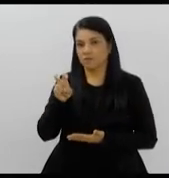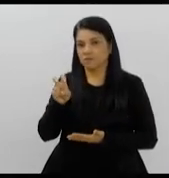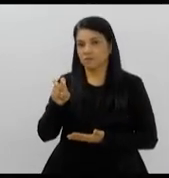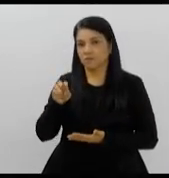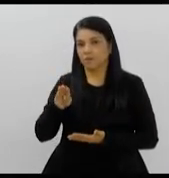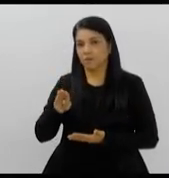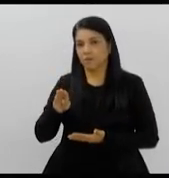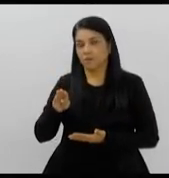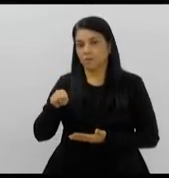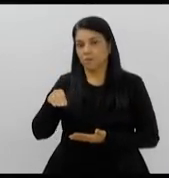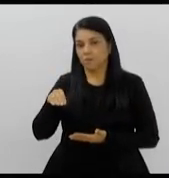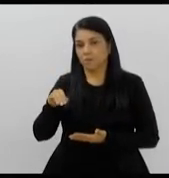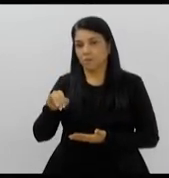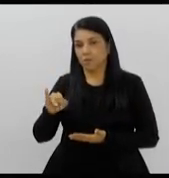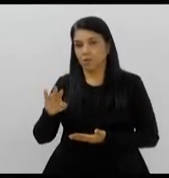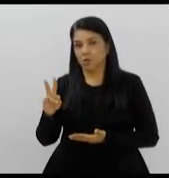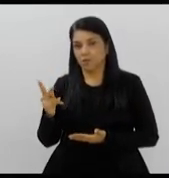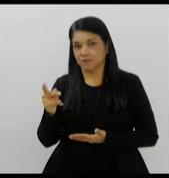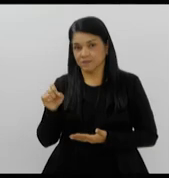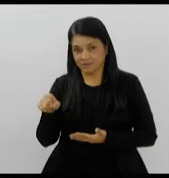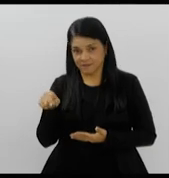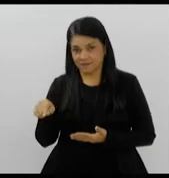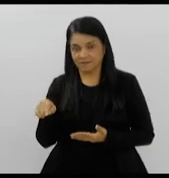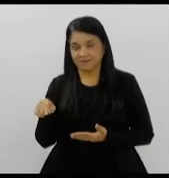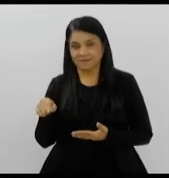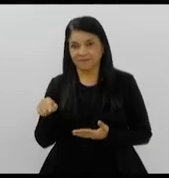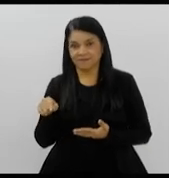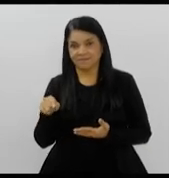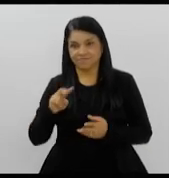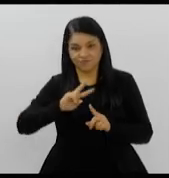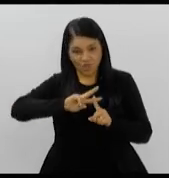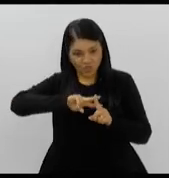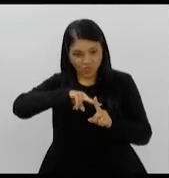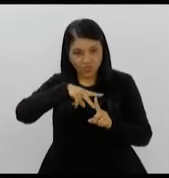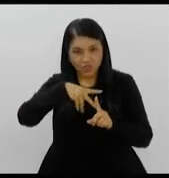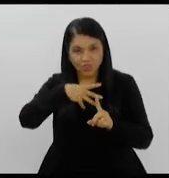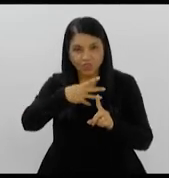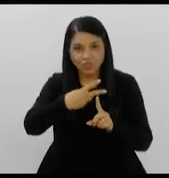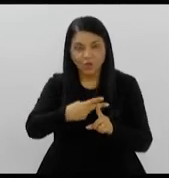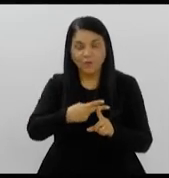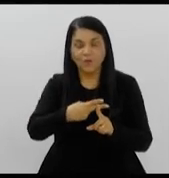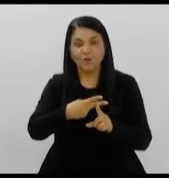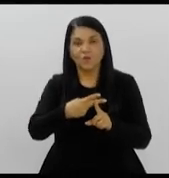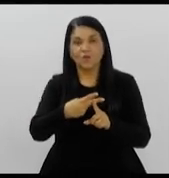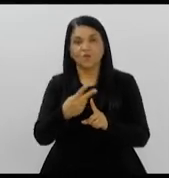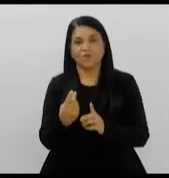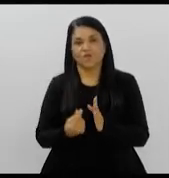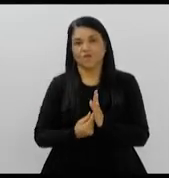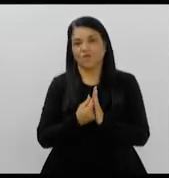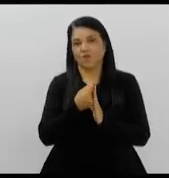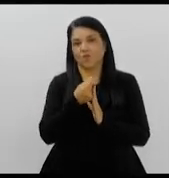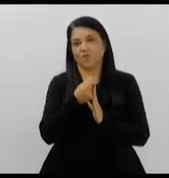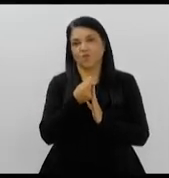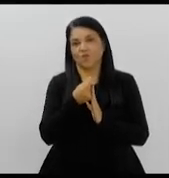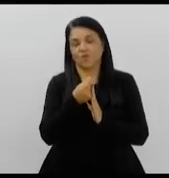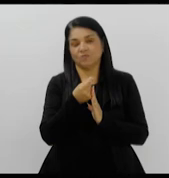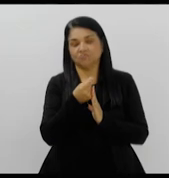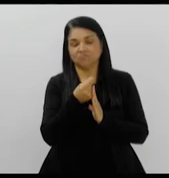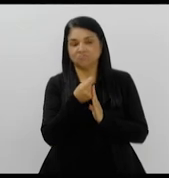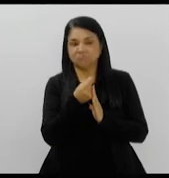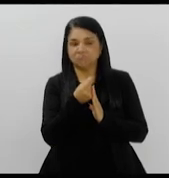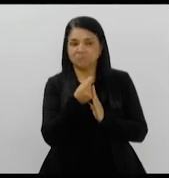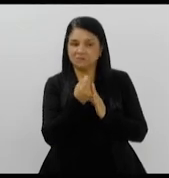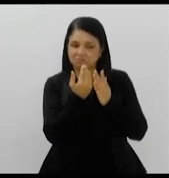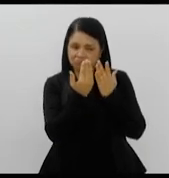O próprio anexo 29 do plano já dobrou o valor, segundo simulações que eles